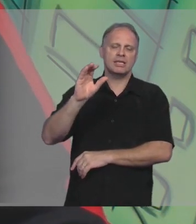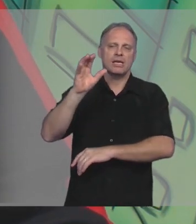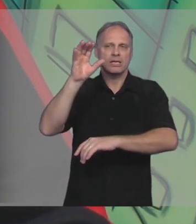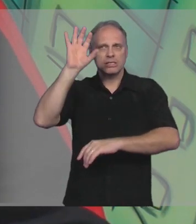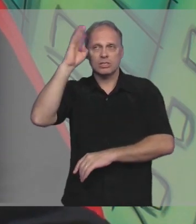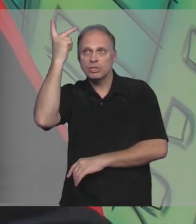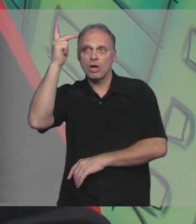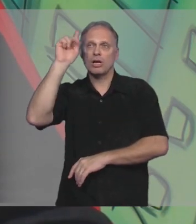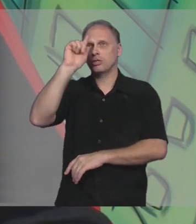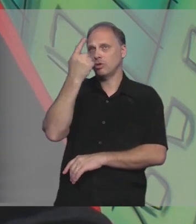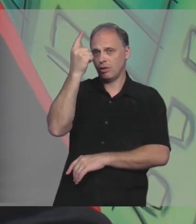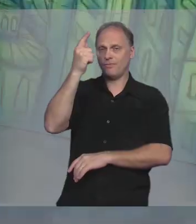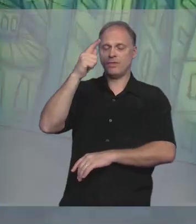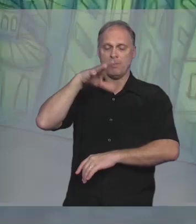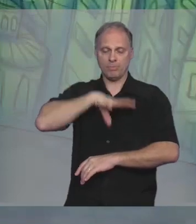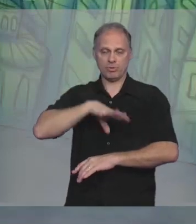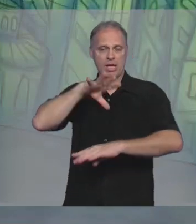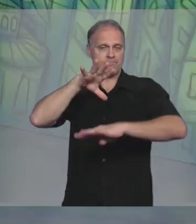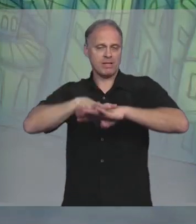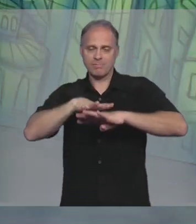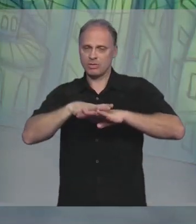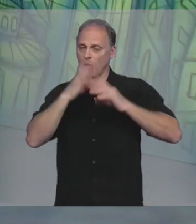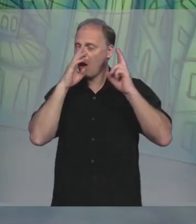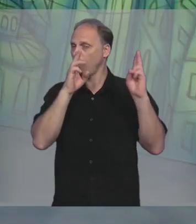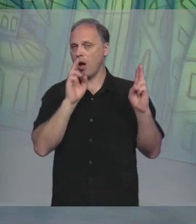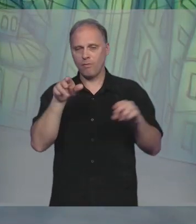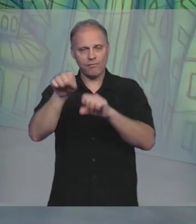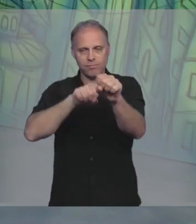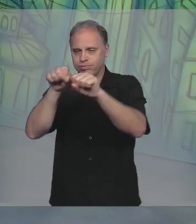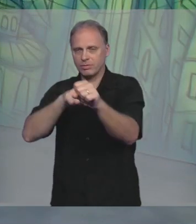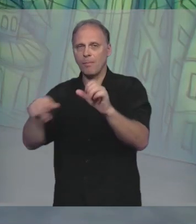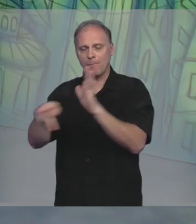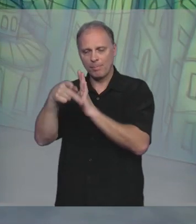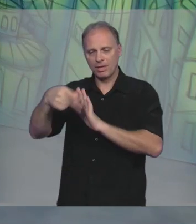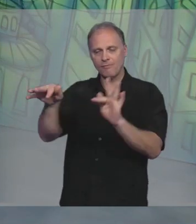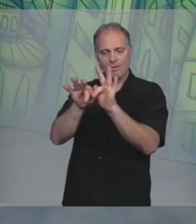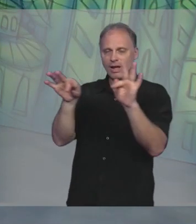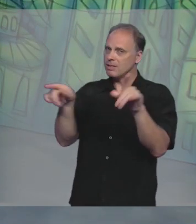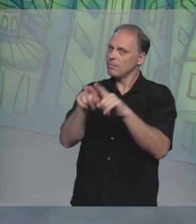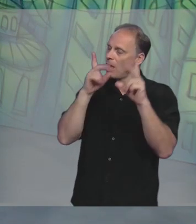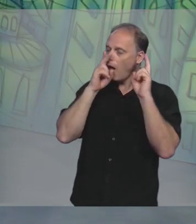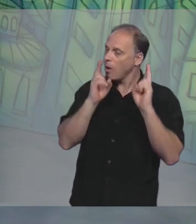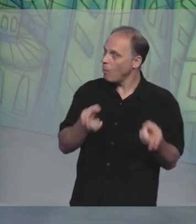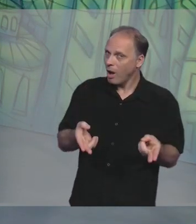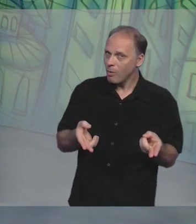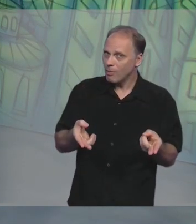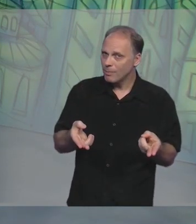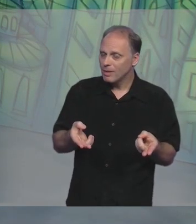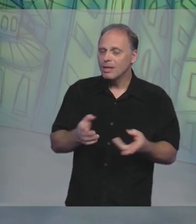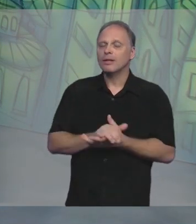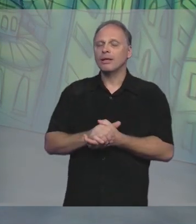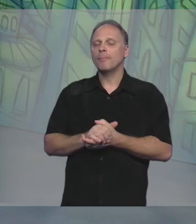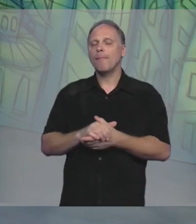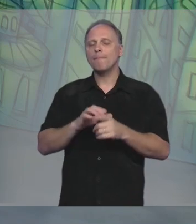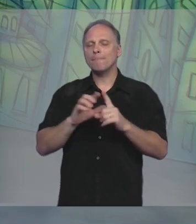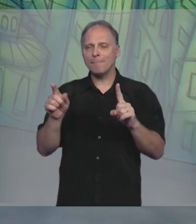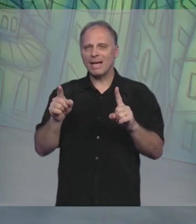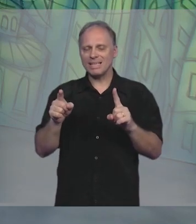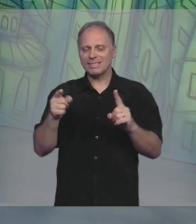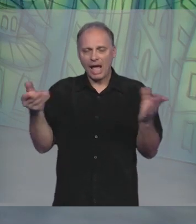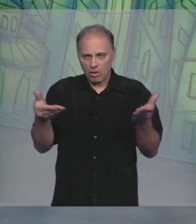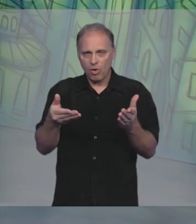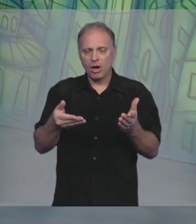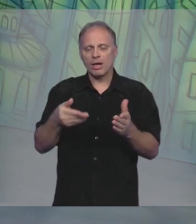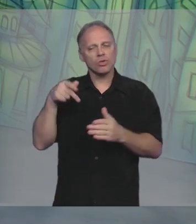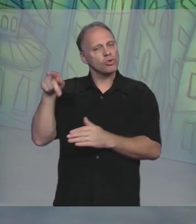matemática. Ela continua sendo feita desta forma, inclusive aqui na nossa Universidade Fevale. Tá? Na medida agora que